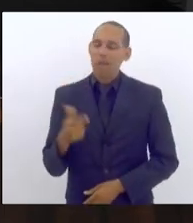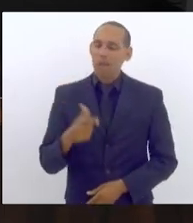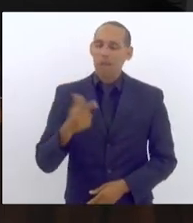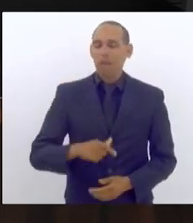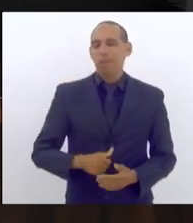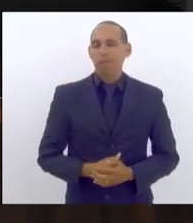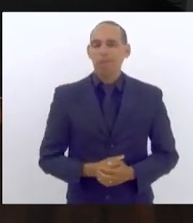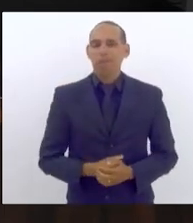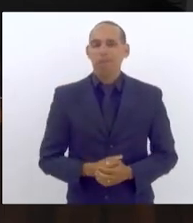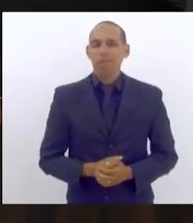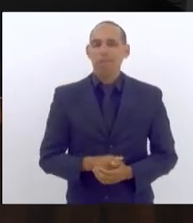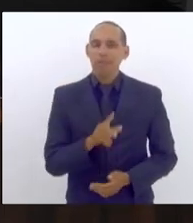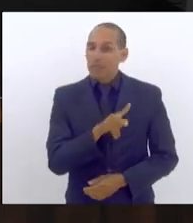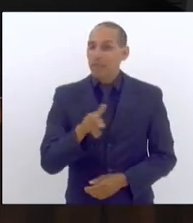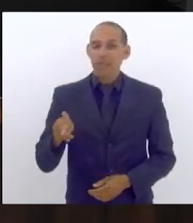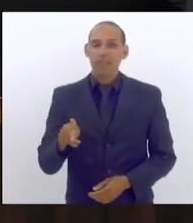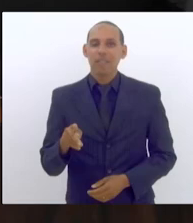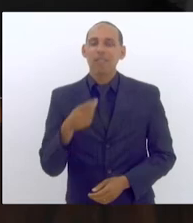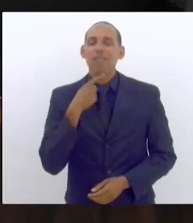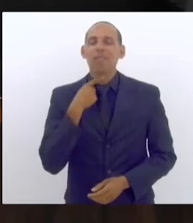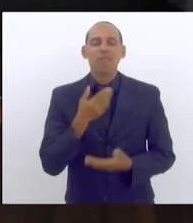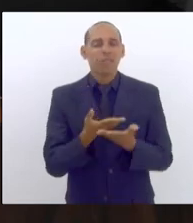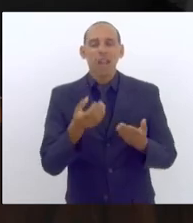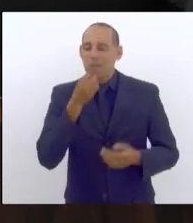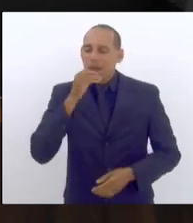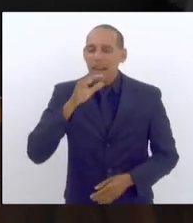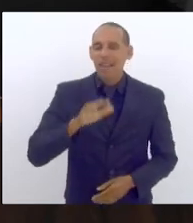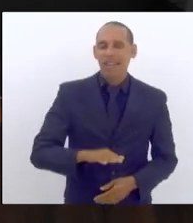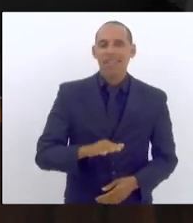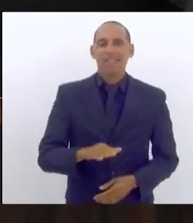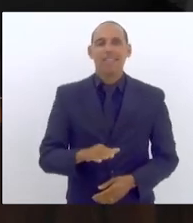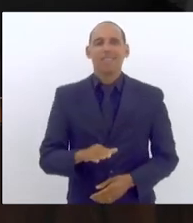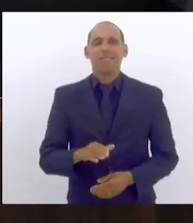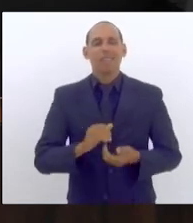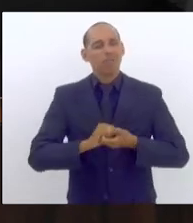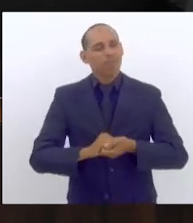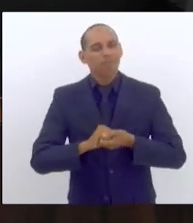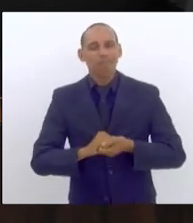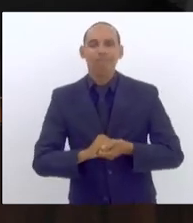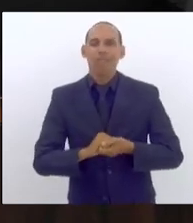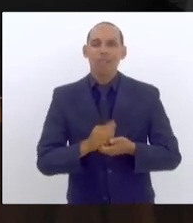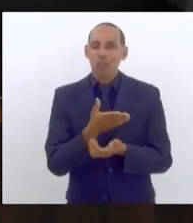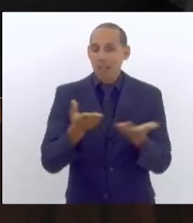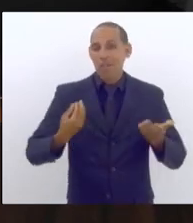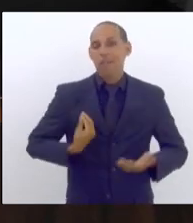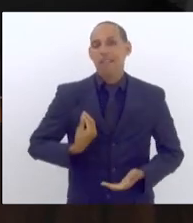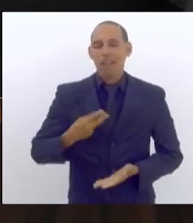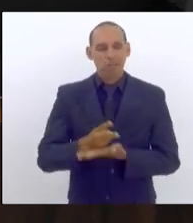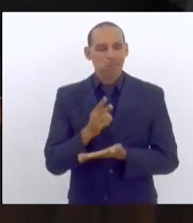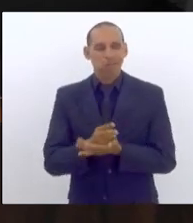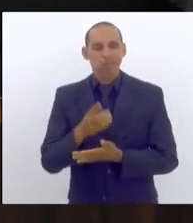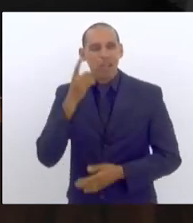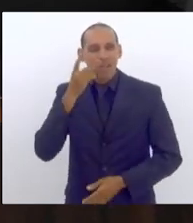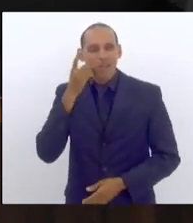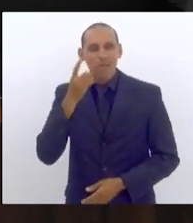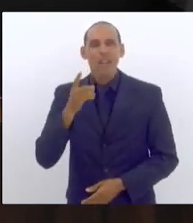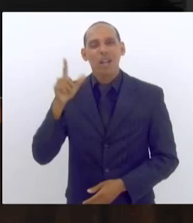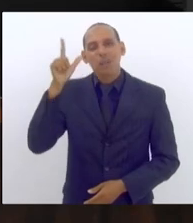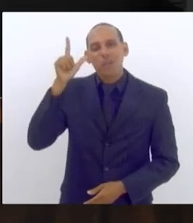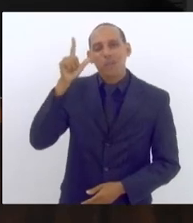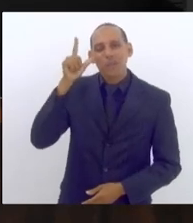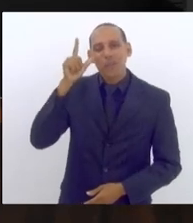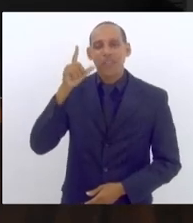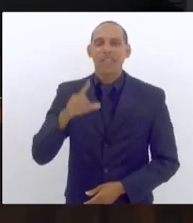inscritos, a presidência deseja uma boa tarde a todos, saudando os aqui ainda presentes, deputada Lucinha,